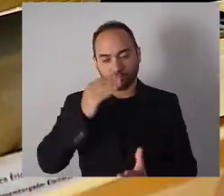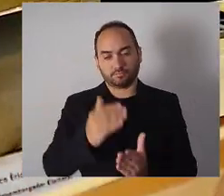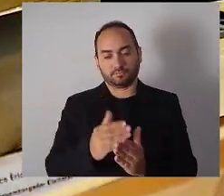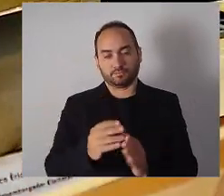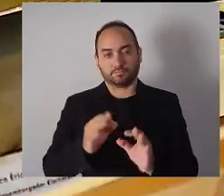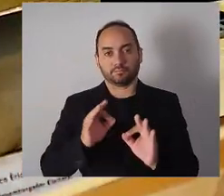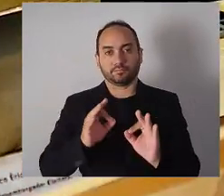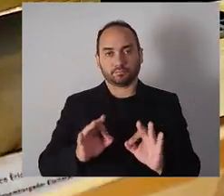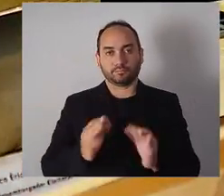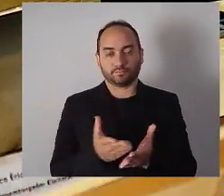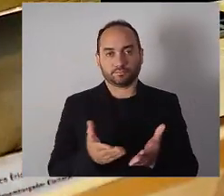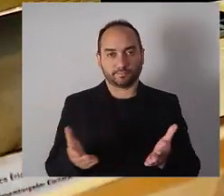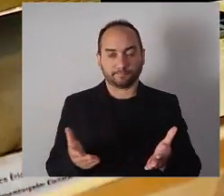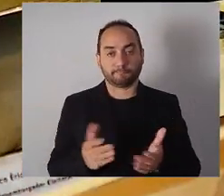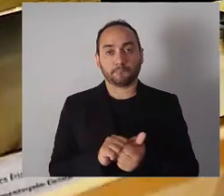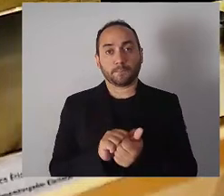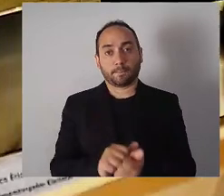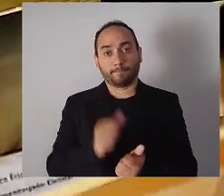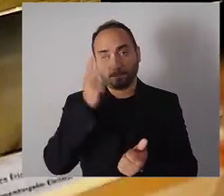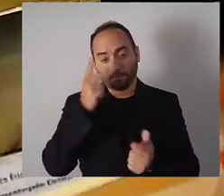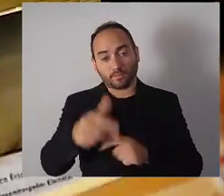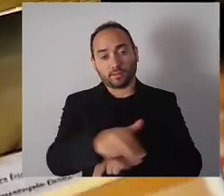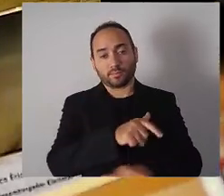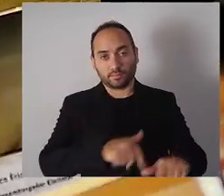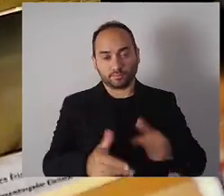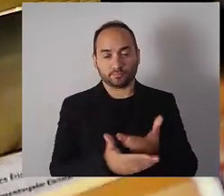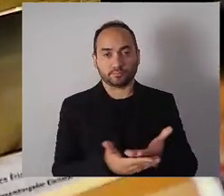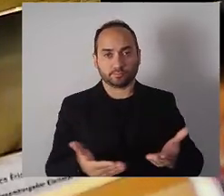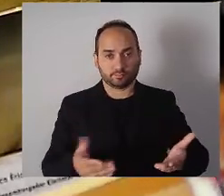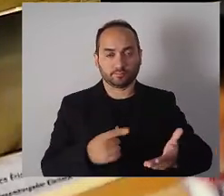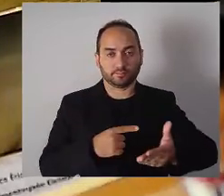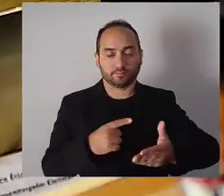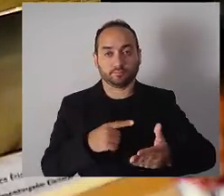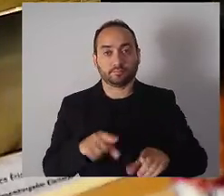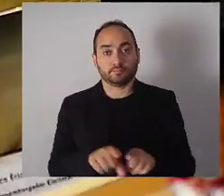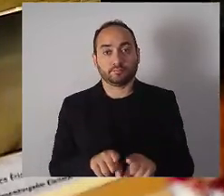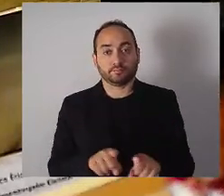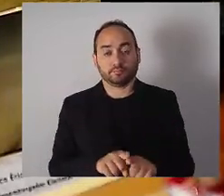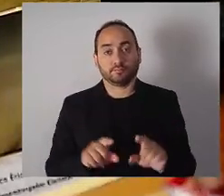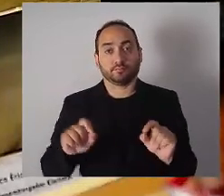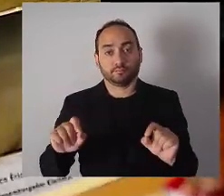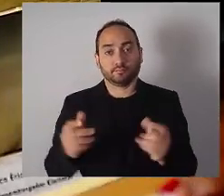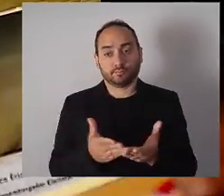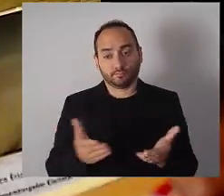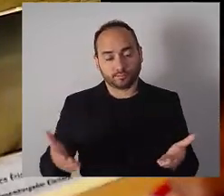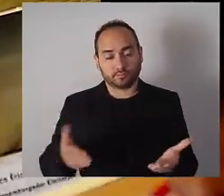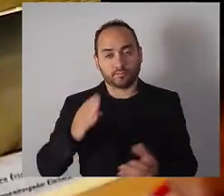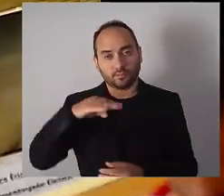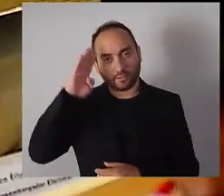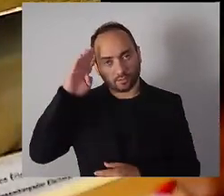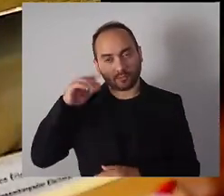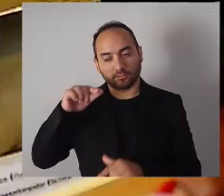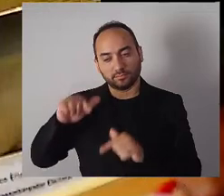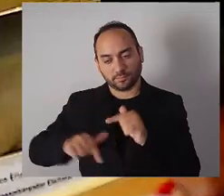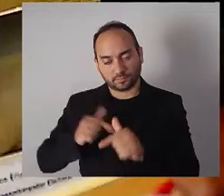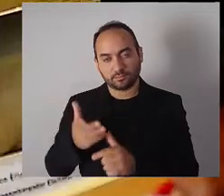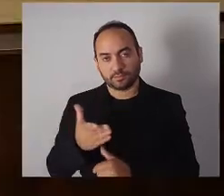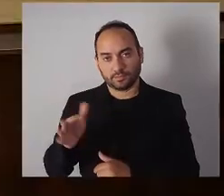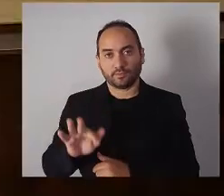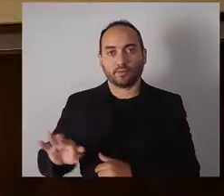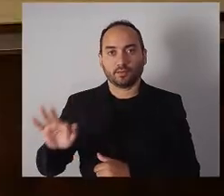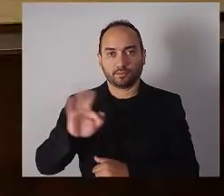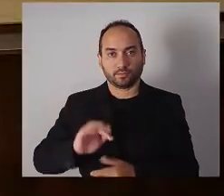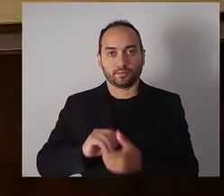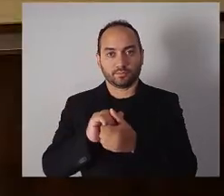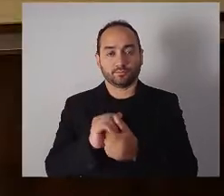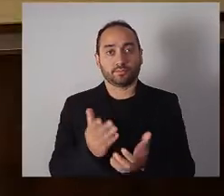missão e nos aproximarmos cada vez mais da população, bem como da comunidade acadêmica, a qual gostaria de cumprimentar a todos